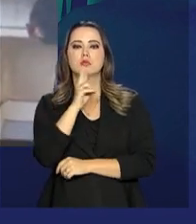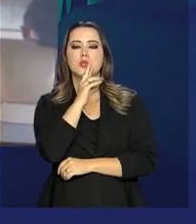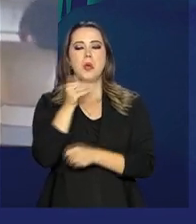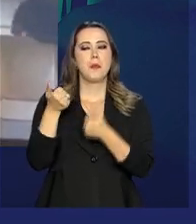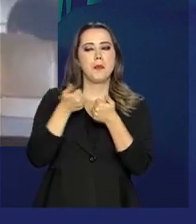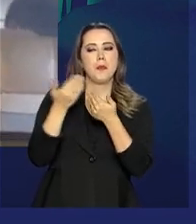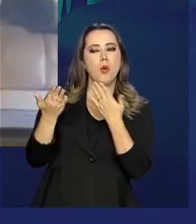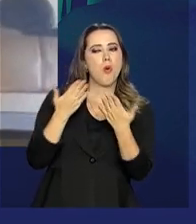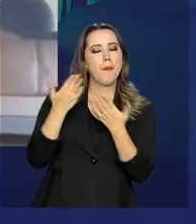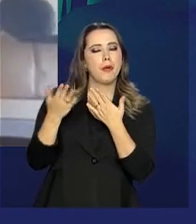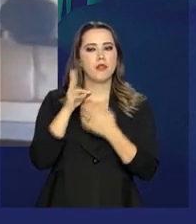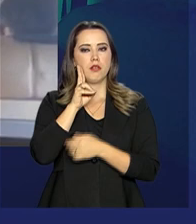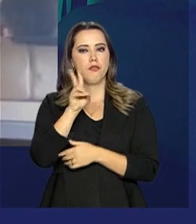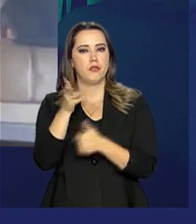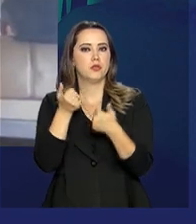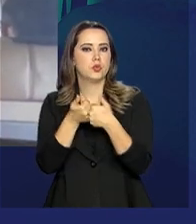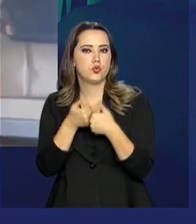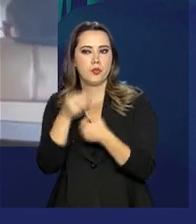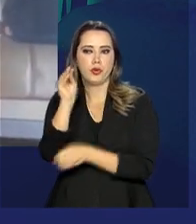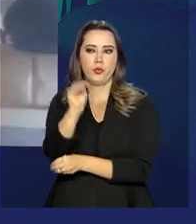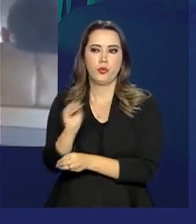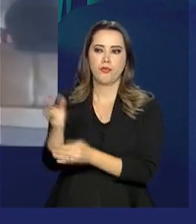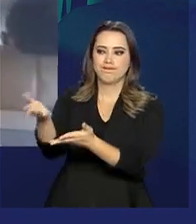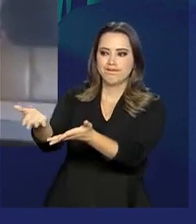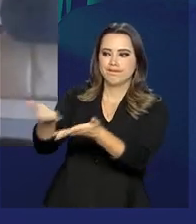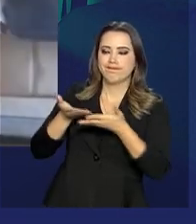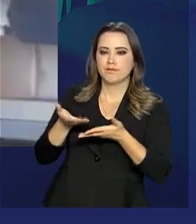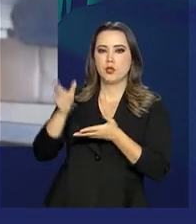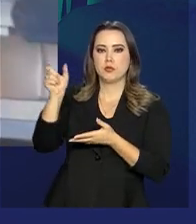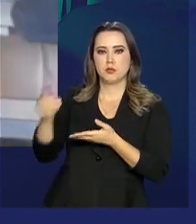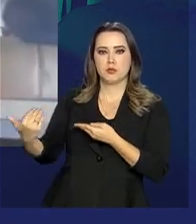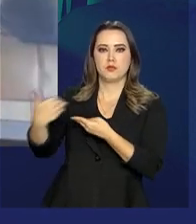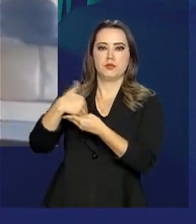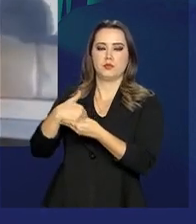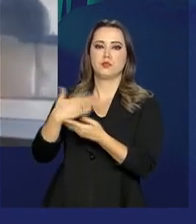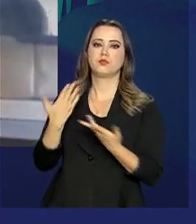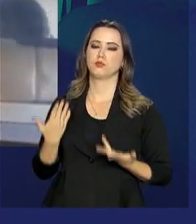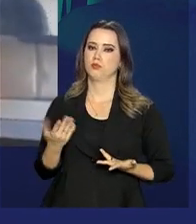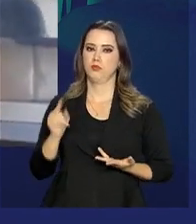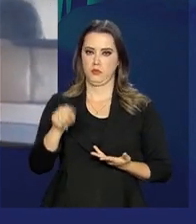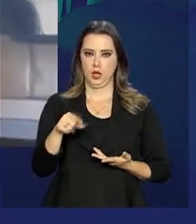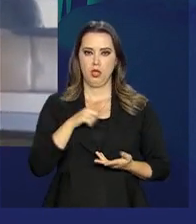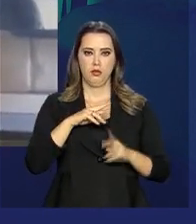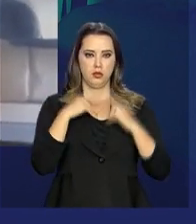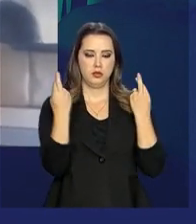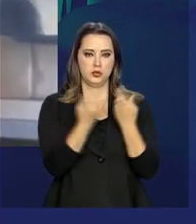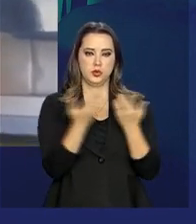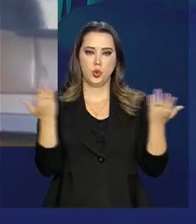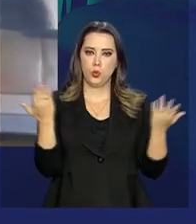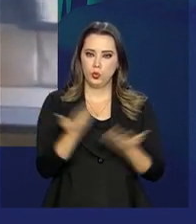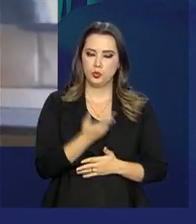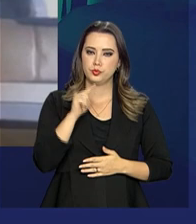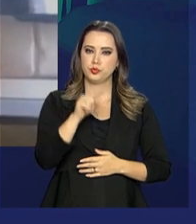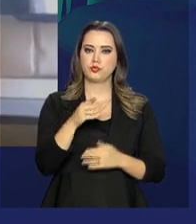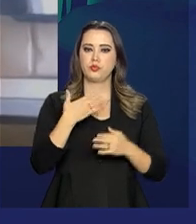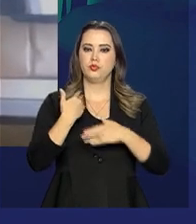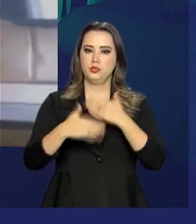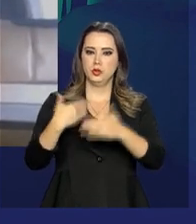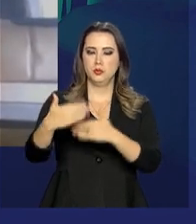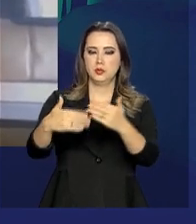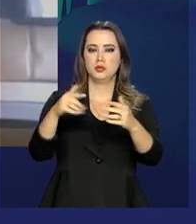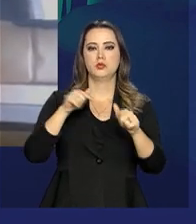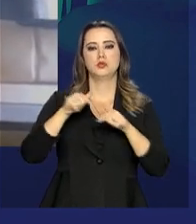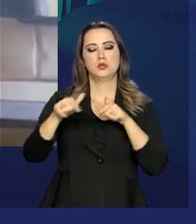as medidas de atendimento dos imigrantes venezuelanos. Eles terão uma reunião ainda hoje para continuar